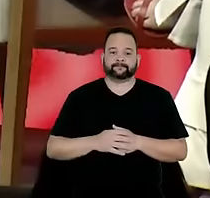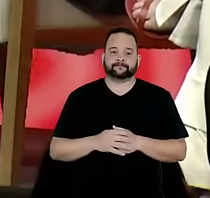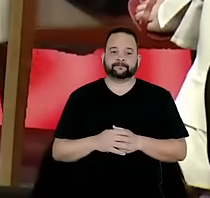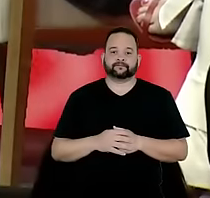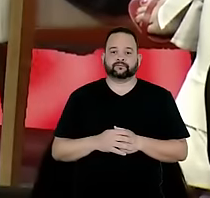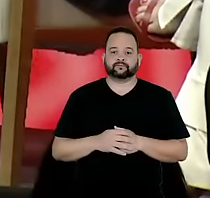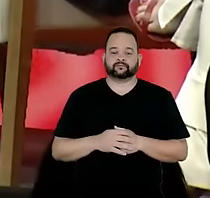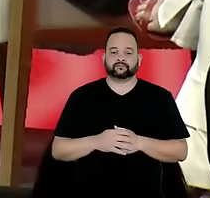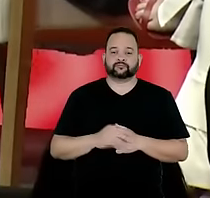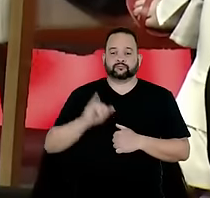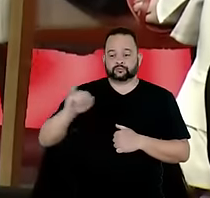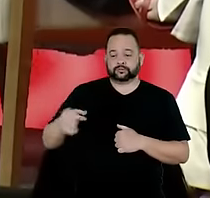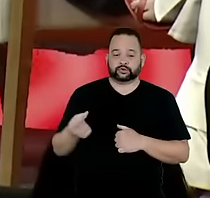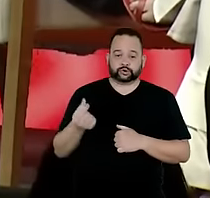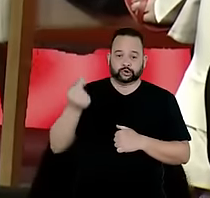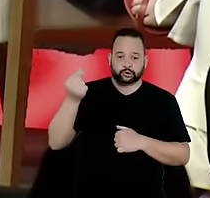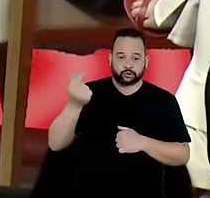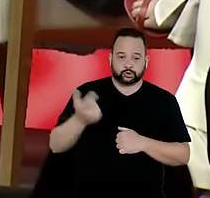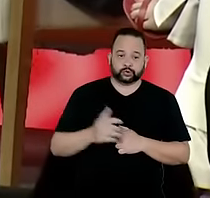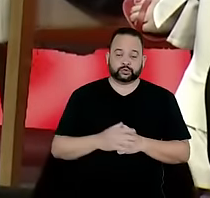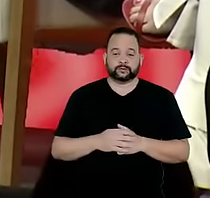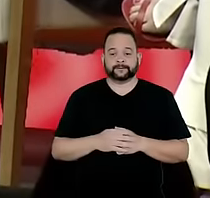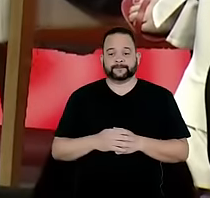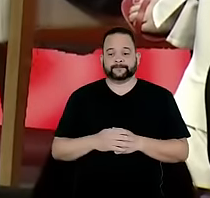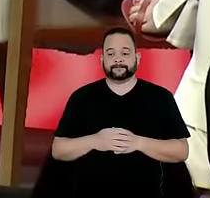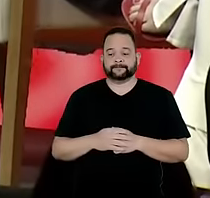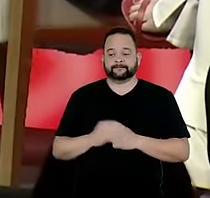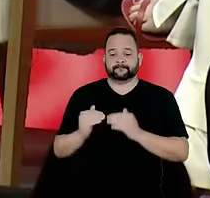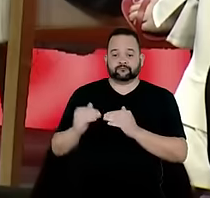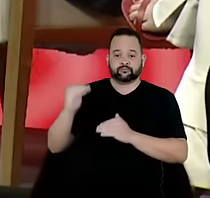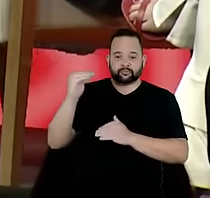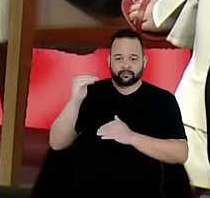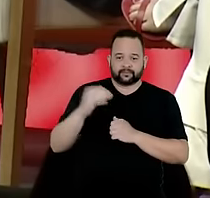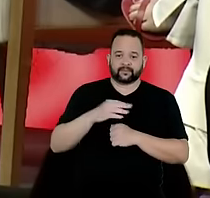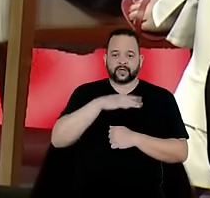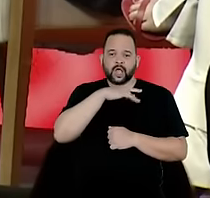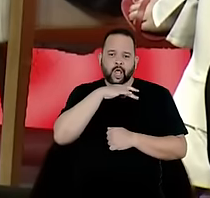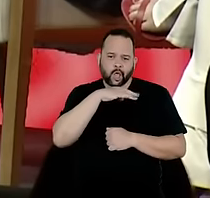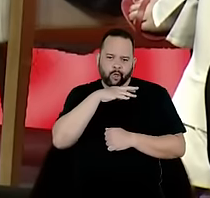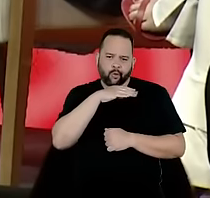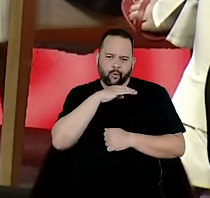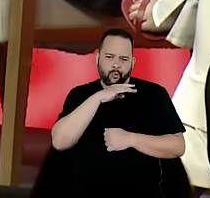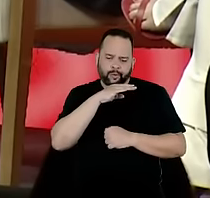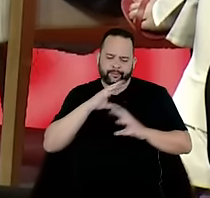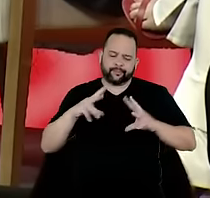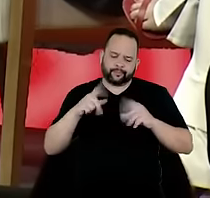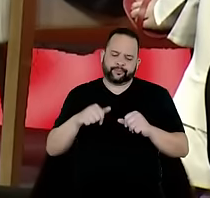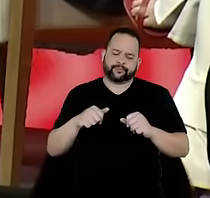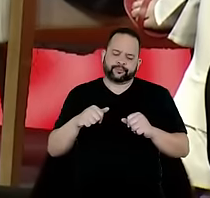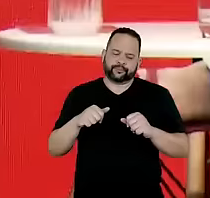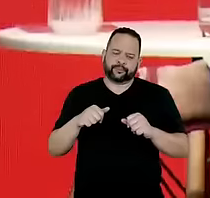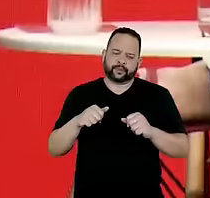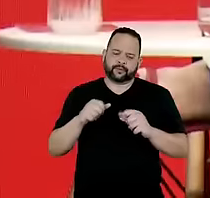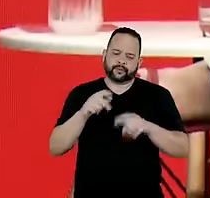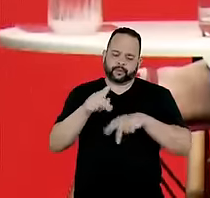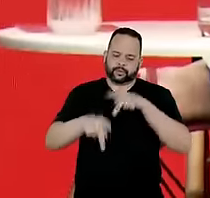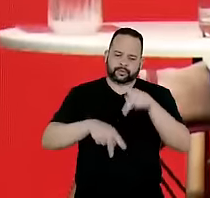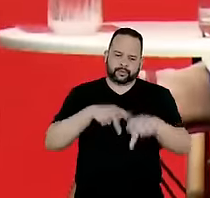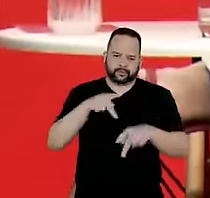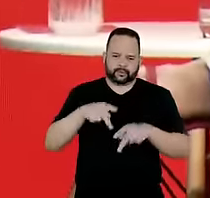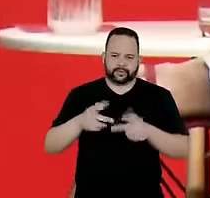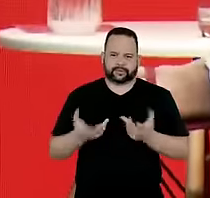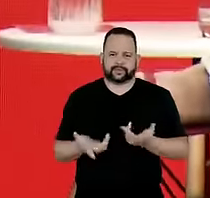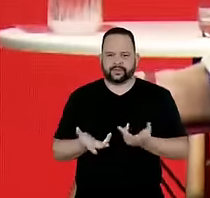mais altos e é prejudicial em geral né assim até aquela visão que se tem que banco ganha com juro